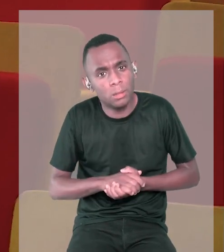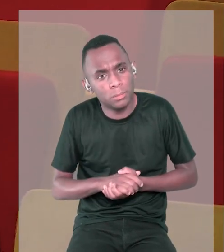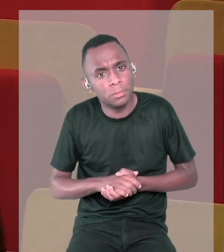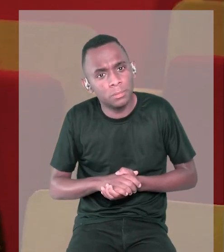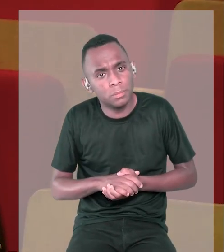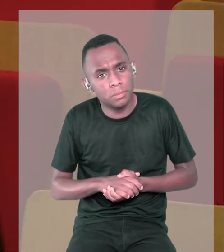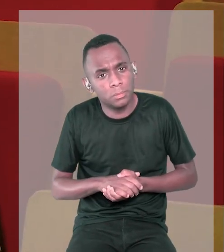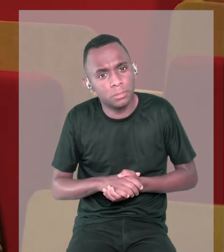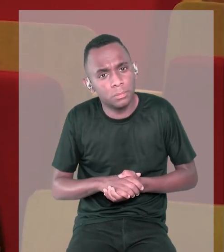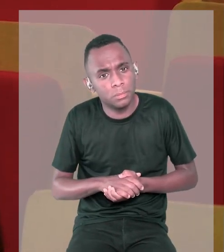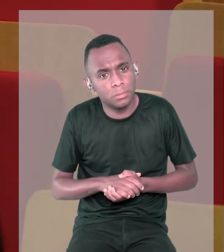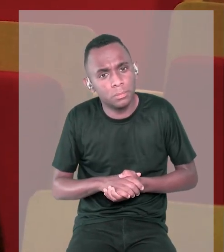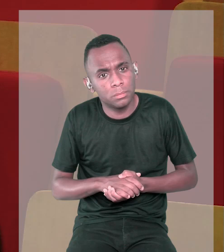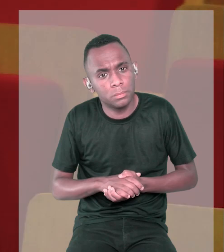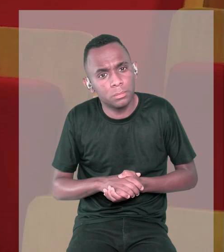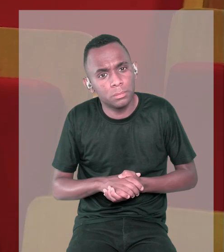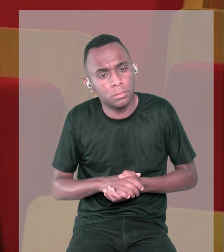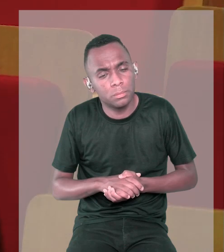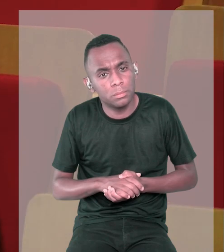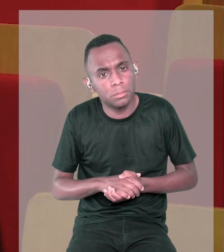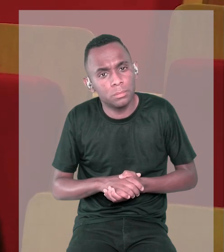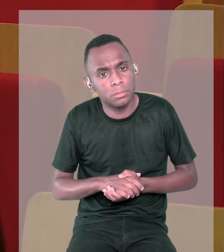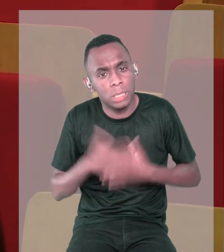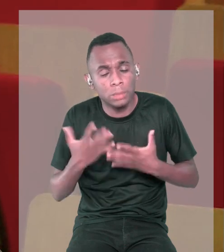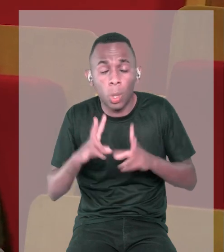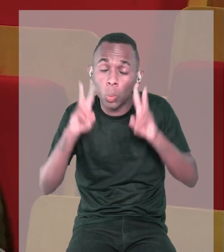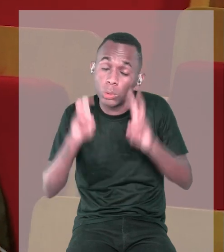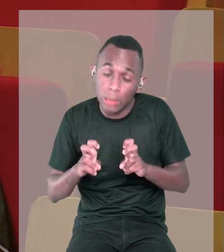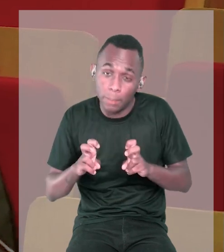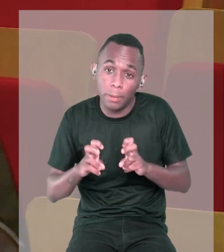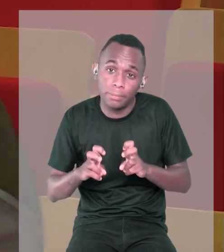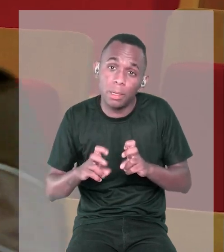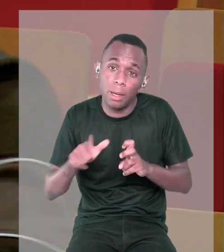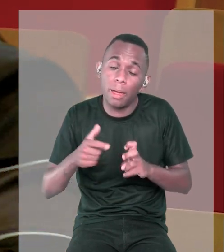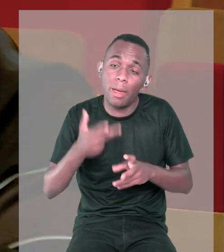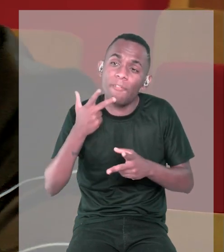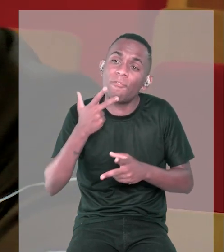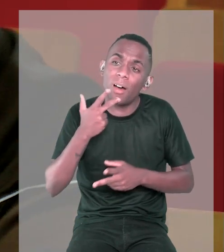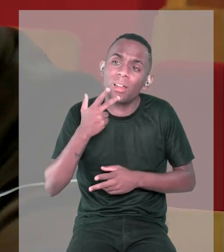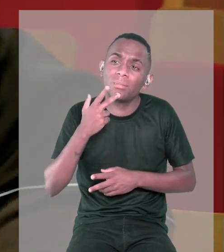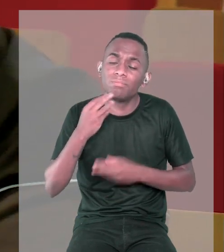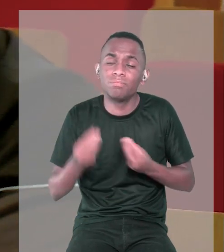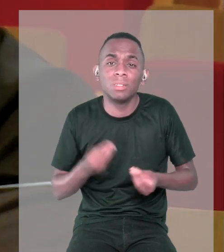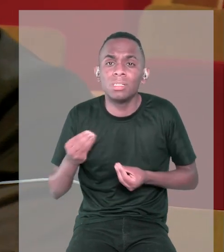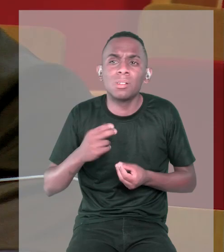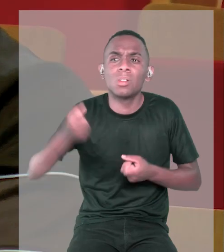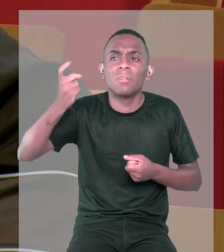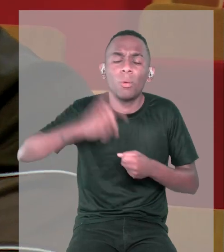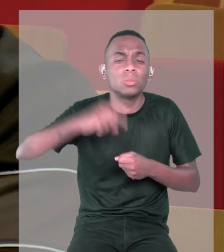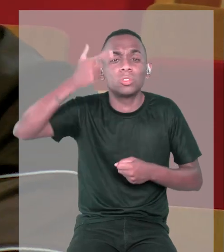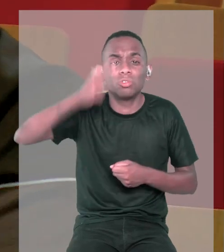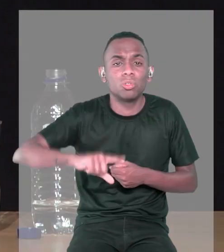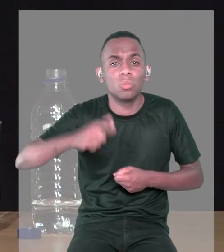da narrativa. Será que não é uma retórica? É isso que eu queria. Será que você não se perdeu na retórica? Estou provocando